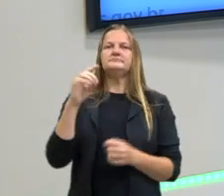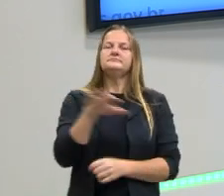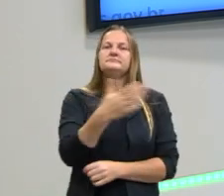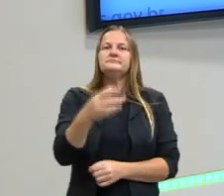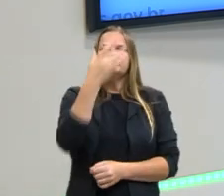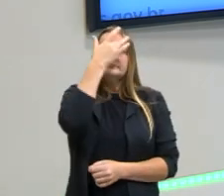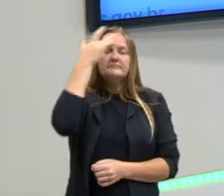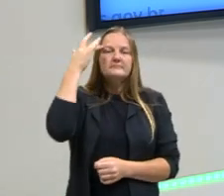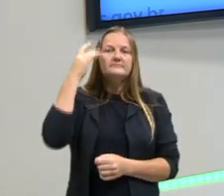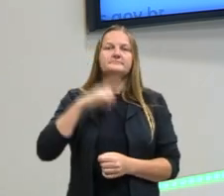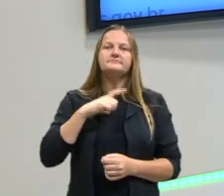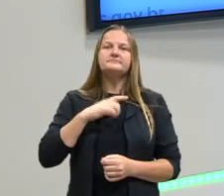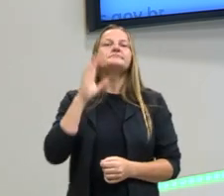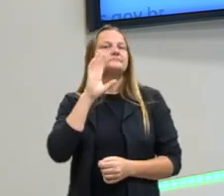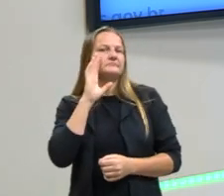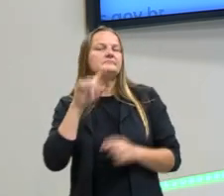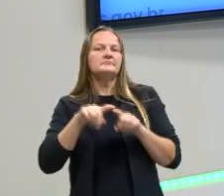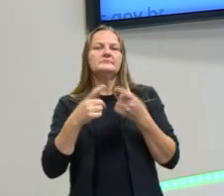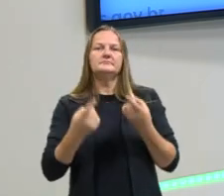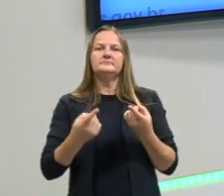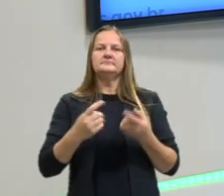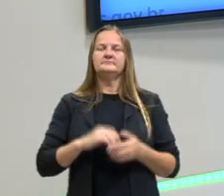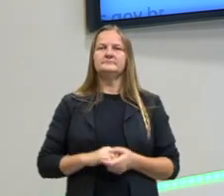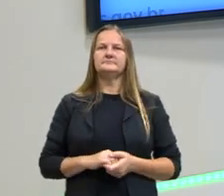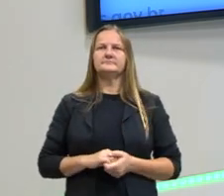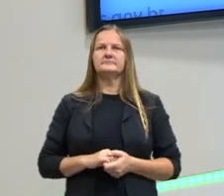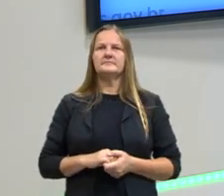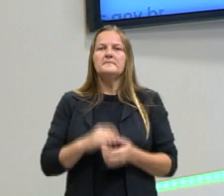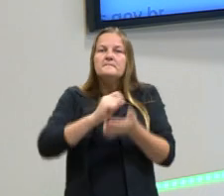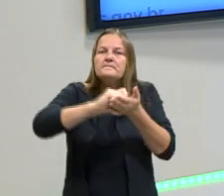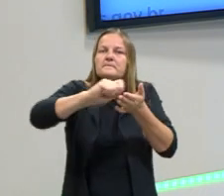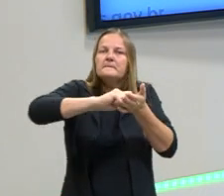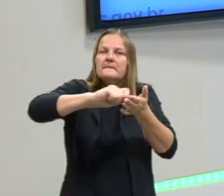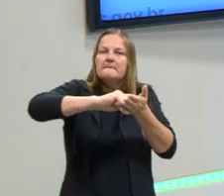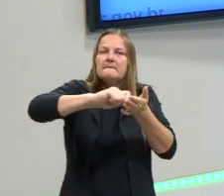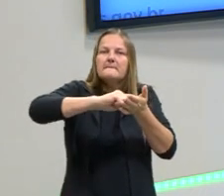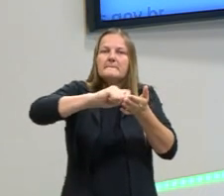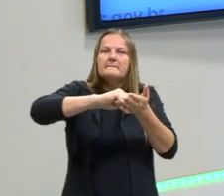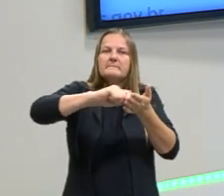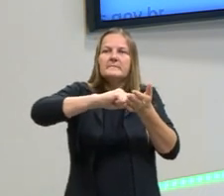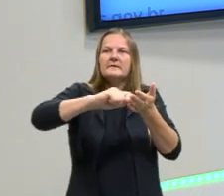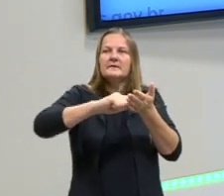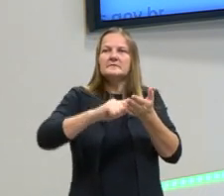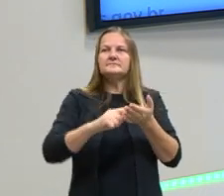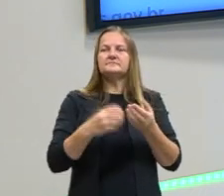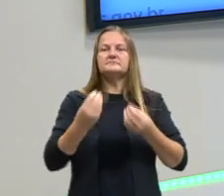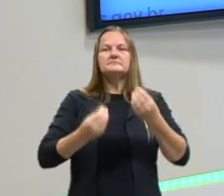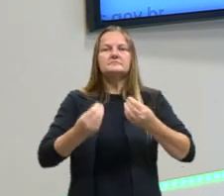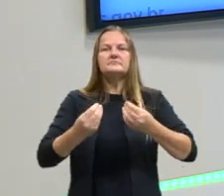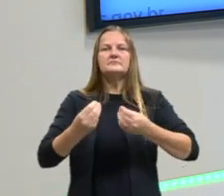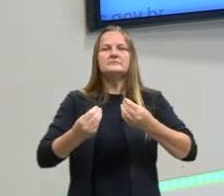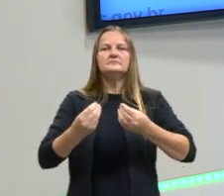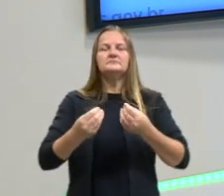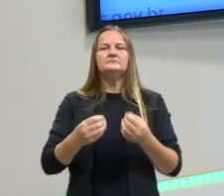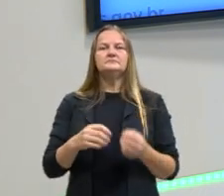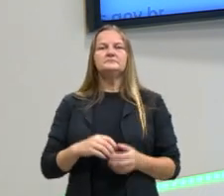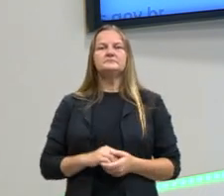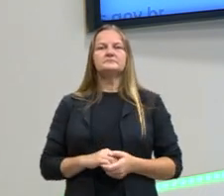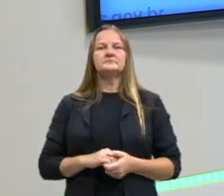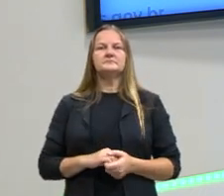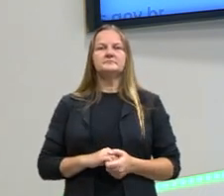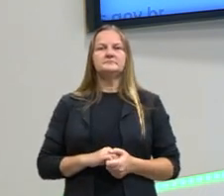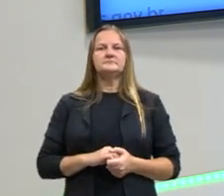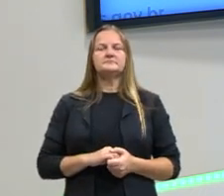o que é bacana né O que também é bacana as pessoas escrevem sobre a dia onde elas estão por exemplo